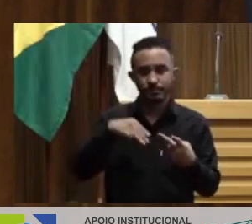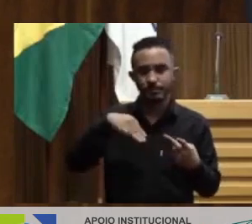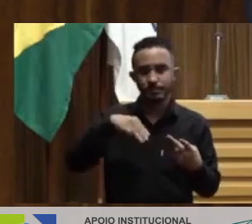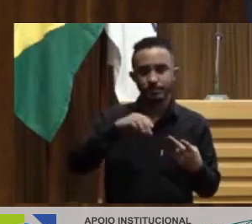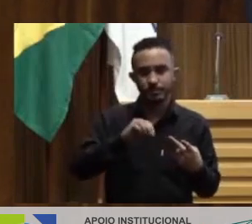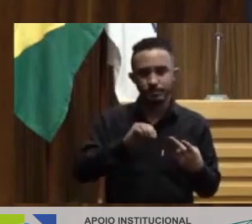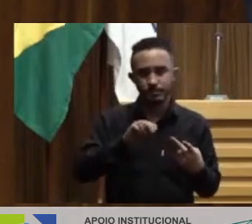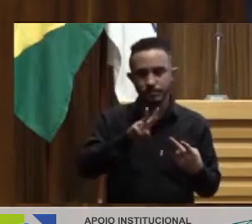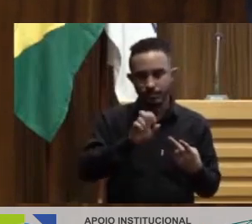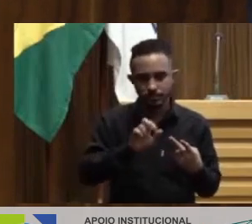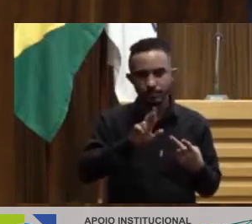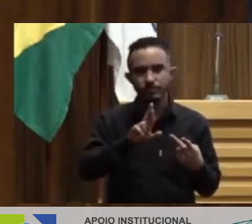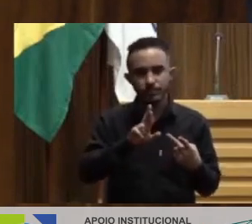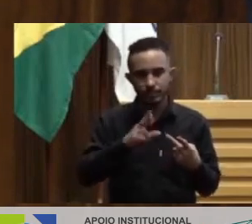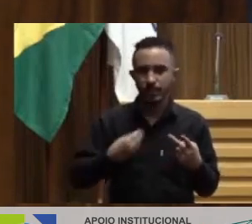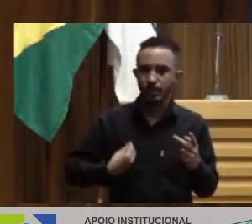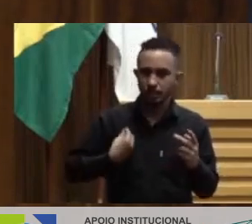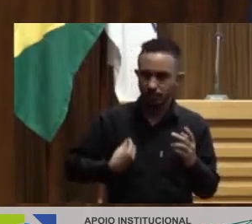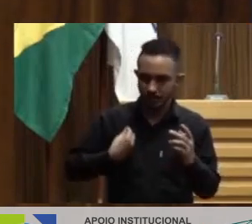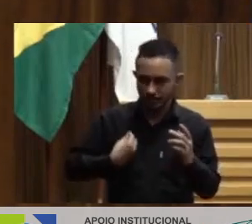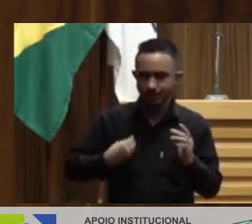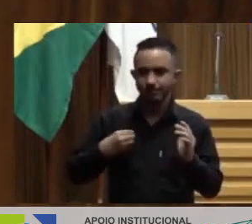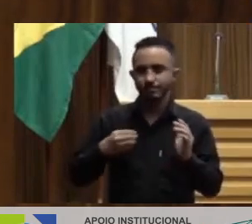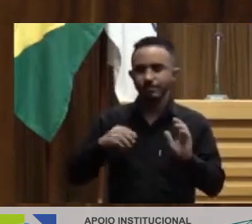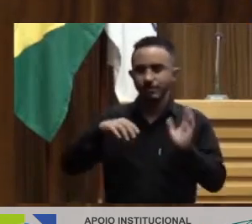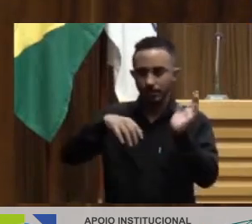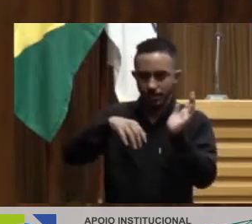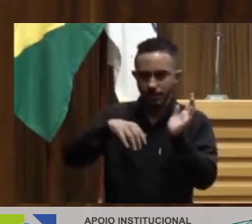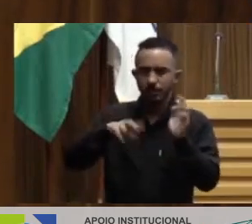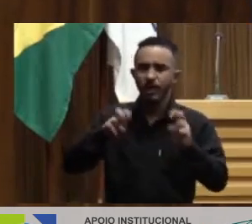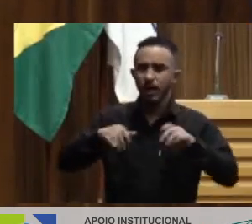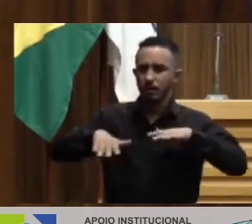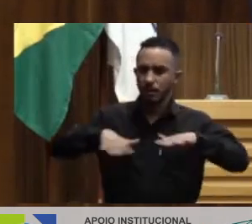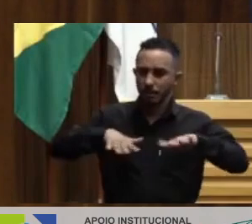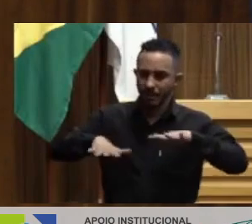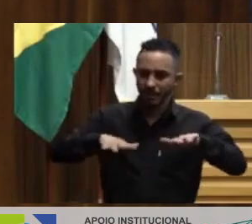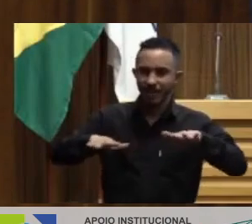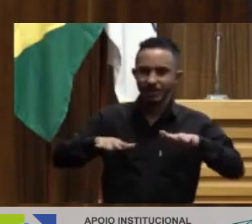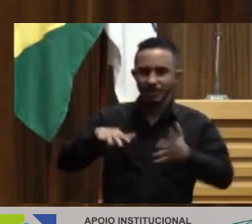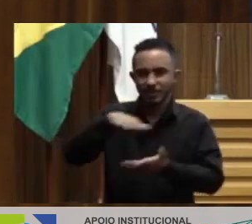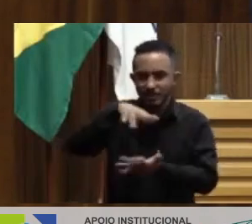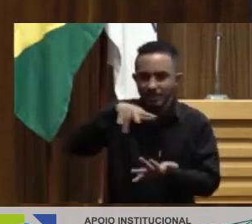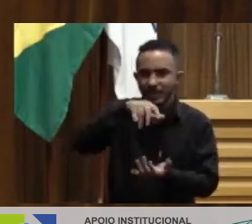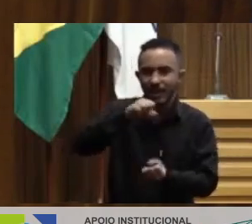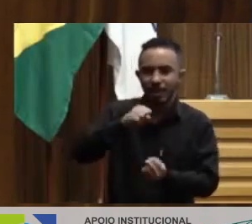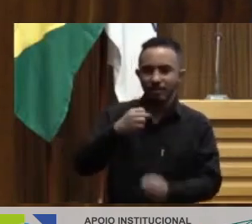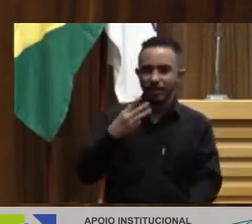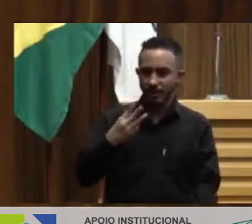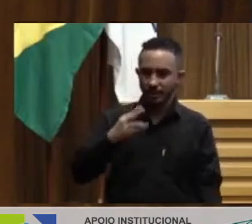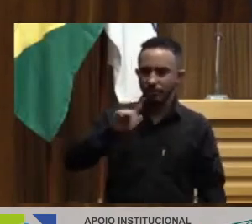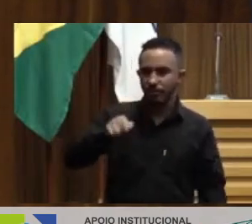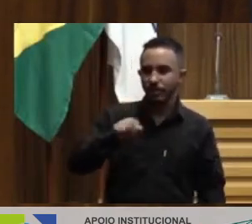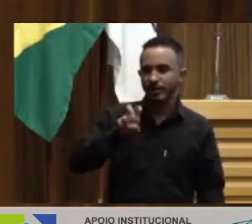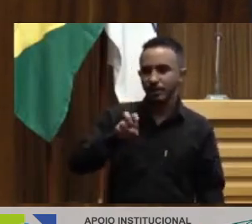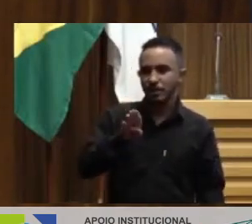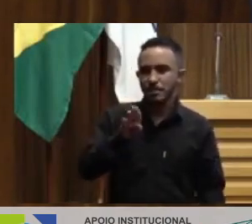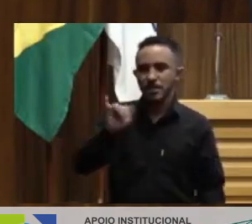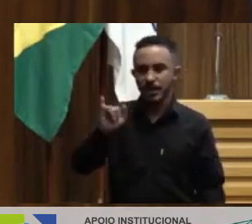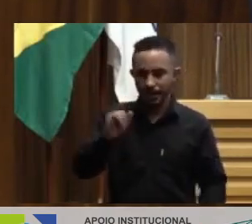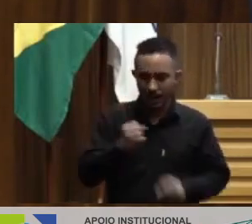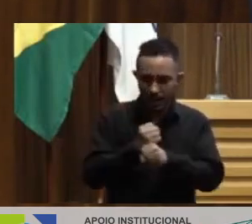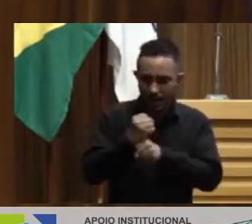no Congresso, mobilidade verde, 3,5 bilhões esse ano,